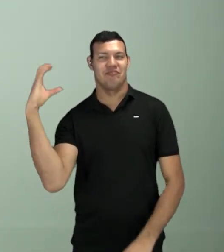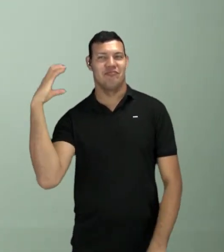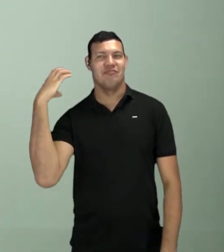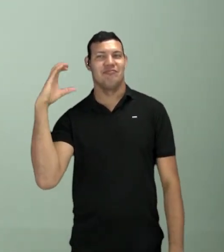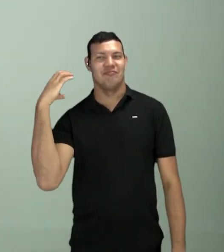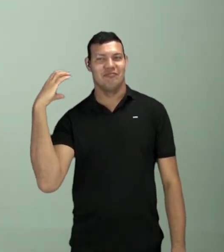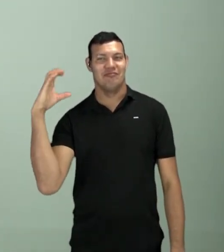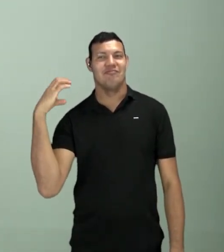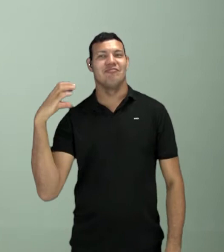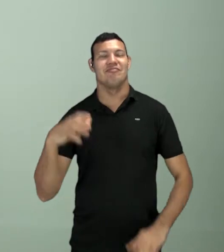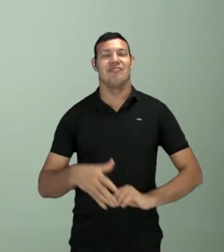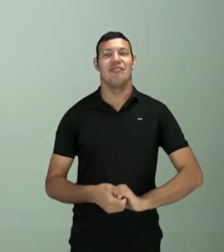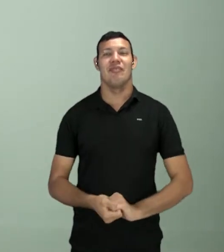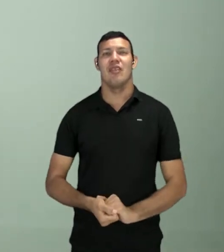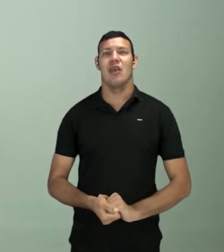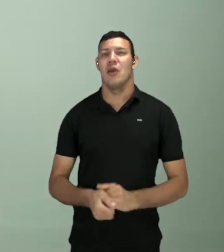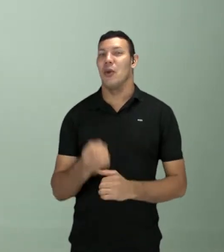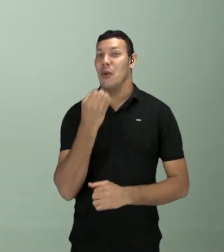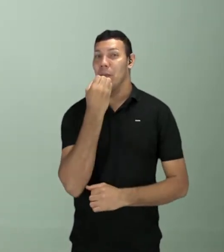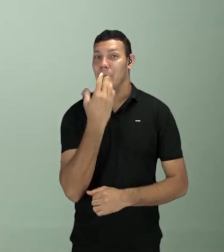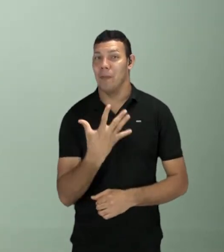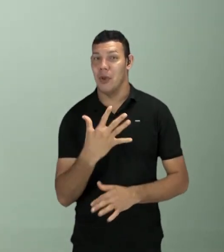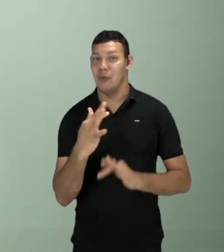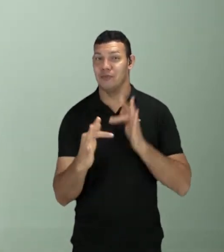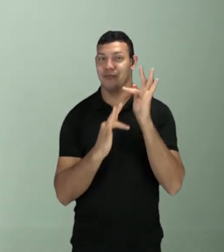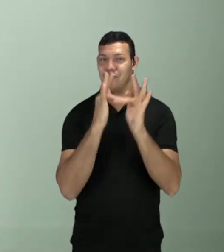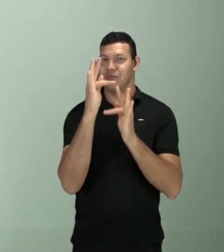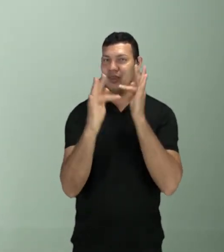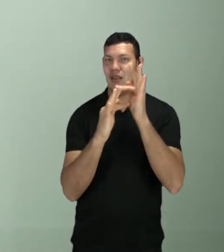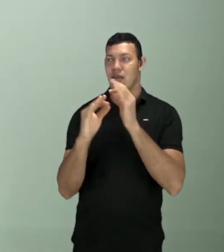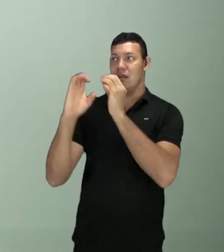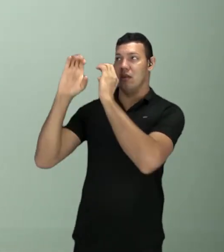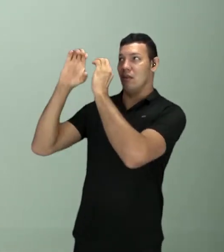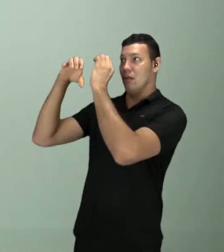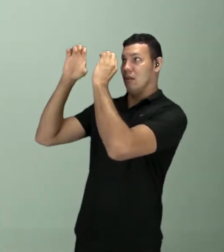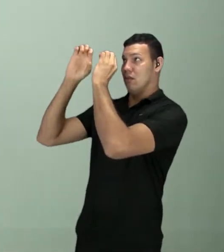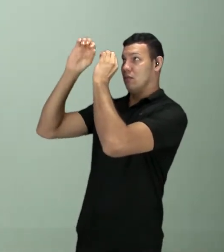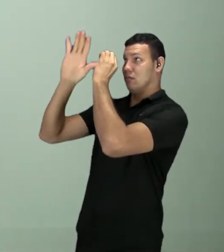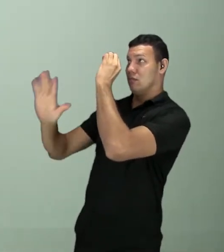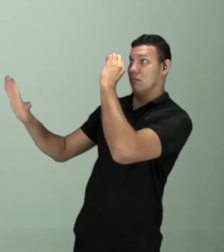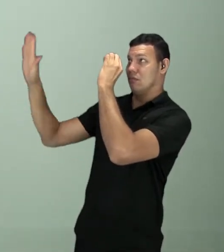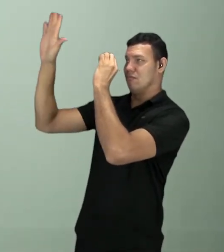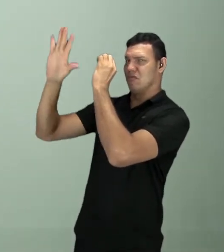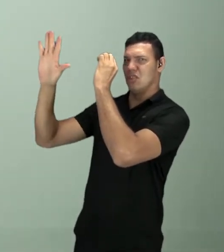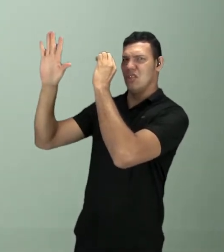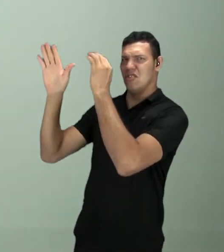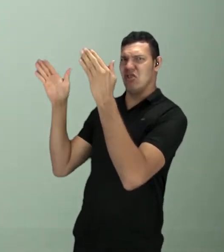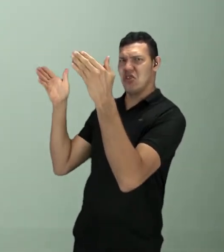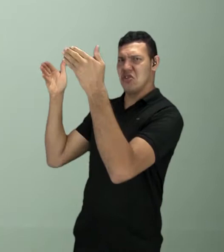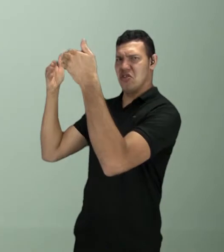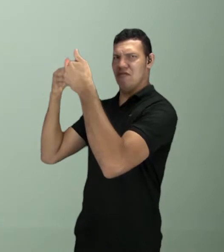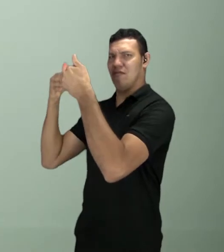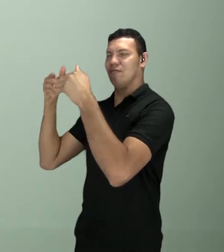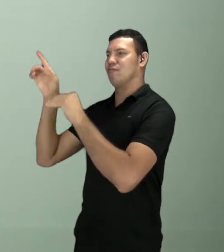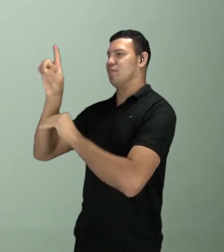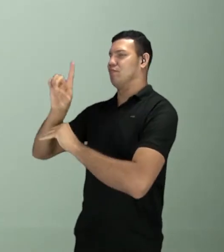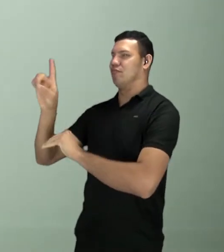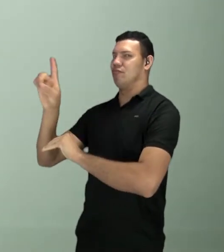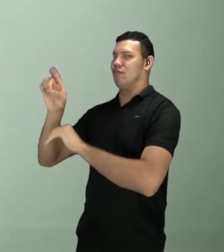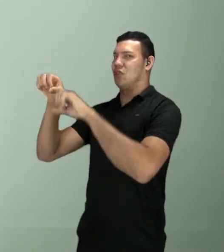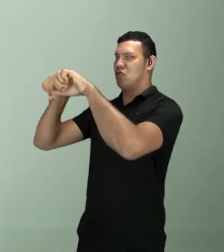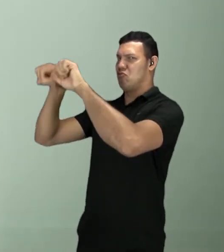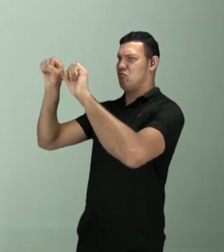Essa foi a revolução científica. Bom, na física, na astronomia deles, eles não viam o sistema fechado. O sistema deles era